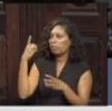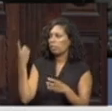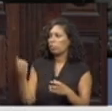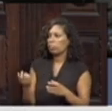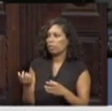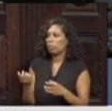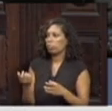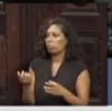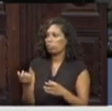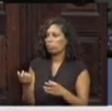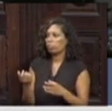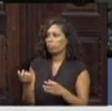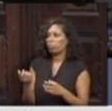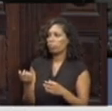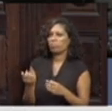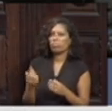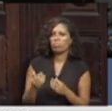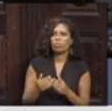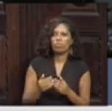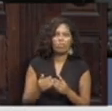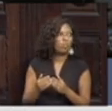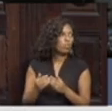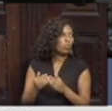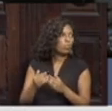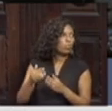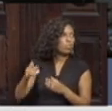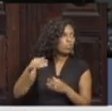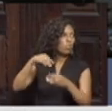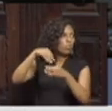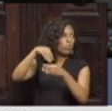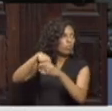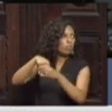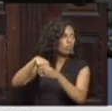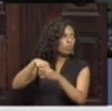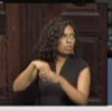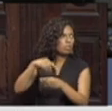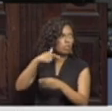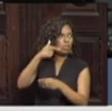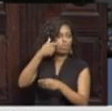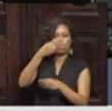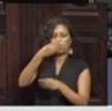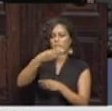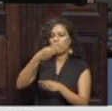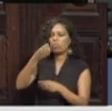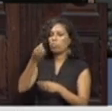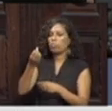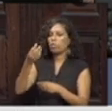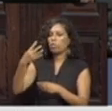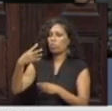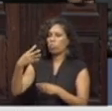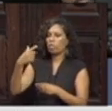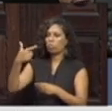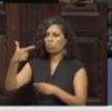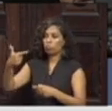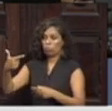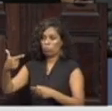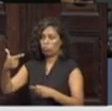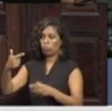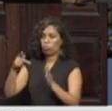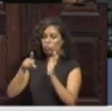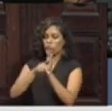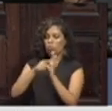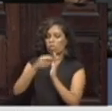âmbito municipal. Anuncio em votação em primeira discussão, projeto de lei 3642 de 2017, de autoria do deputado Gilberto